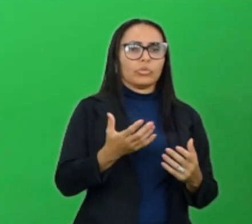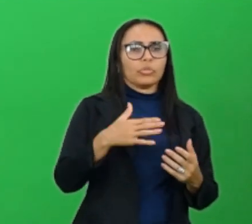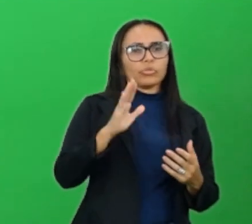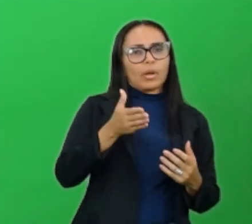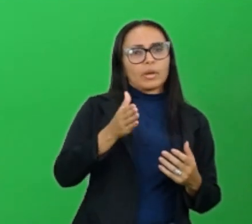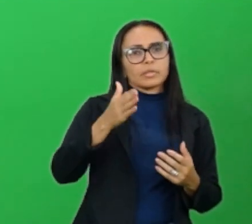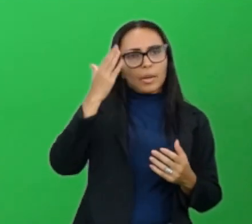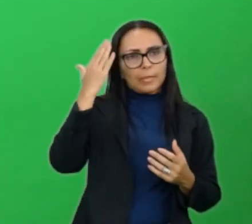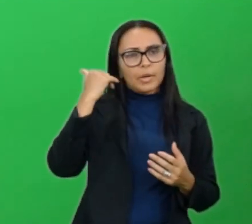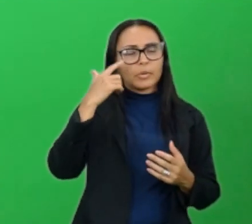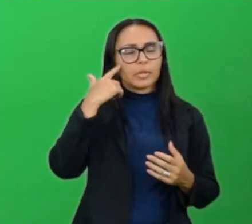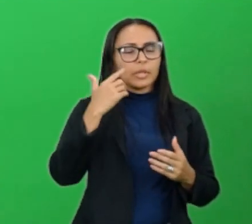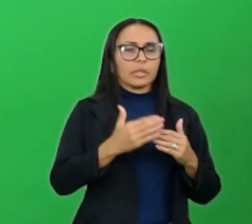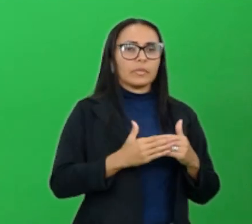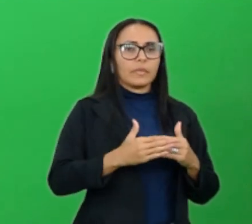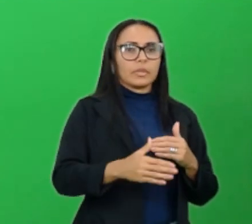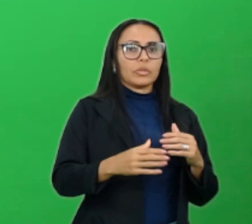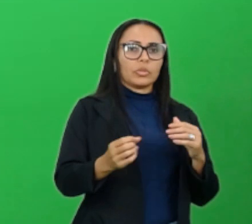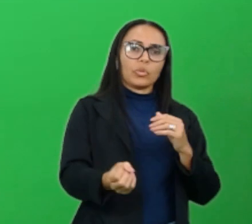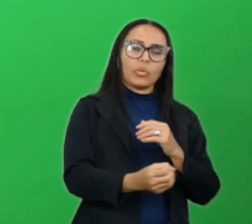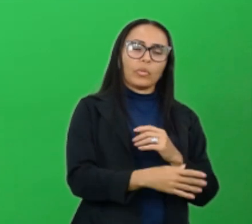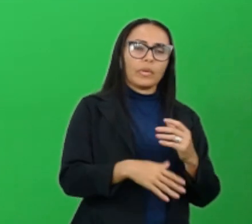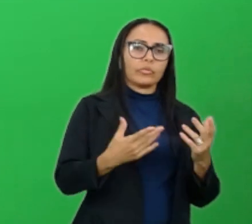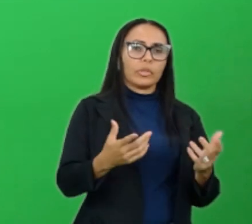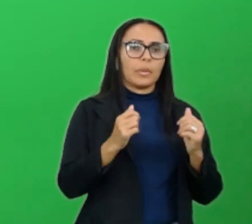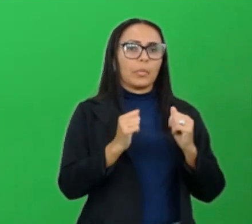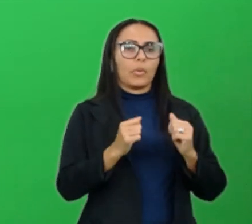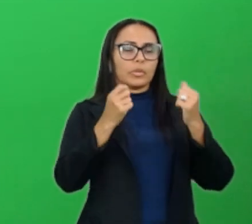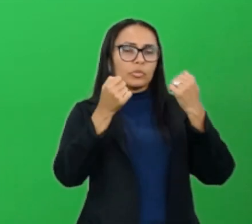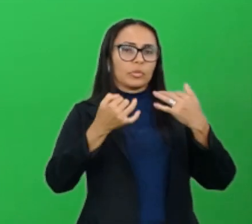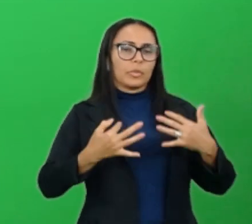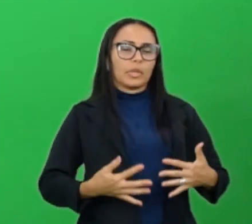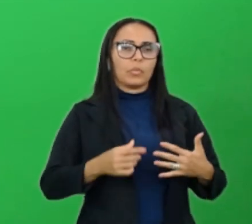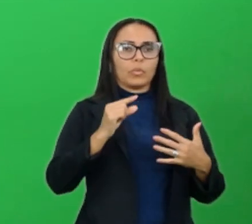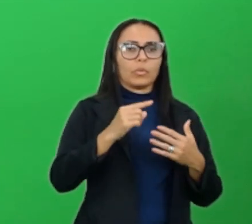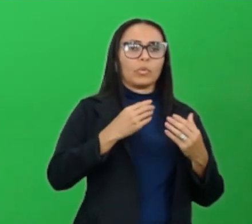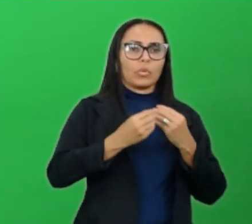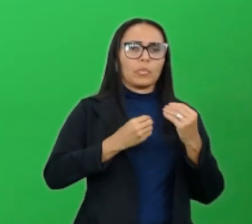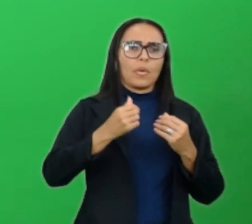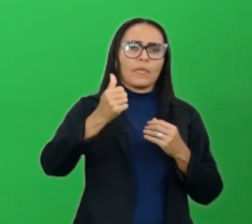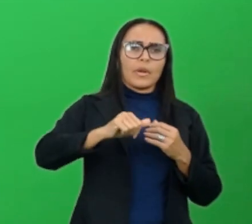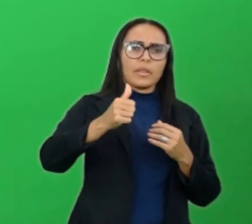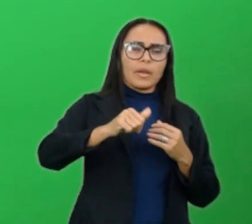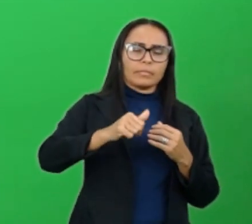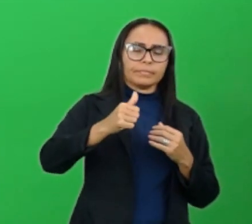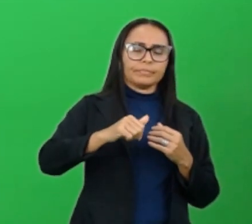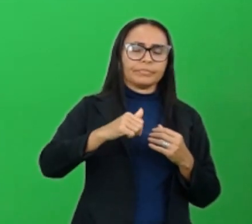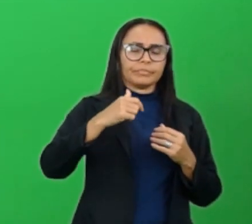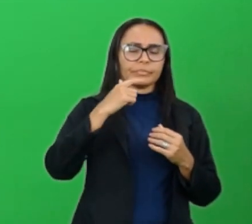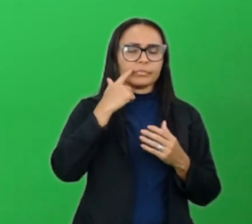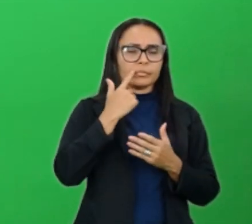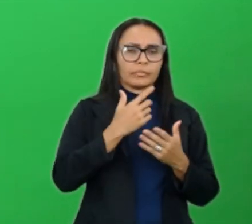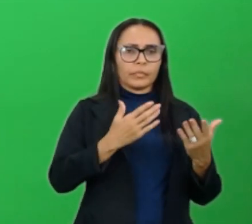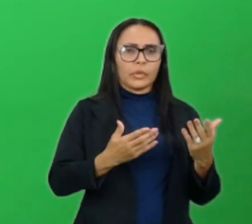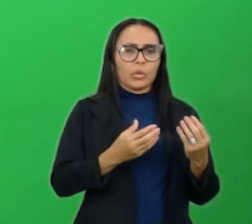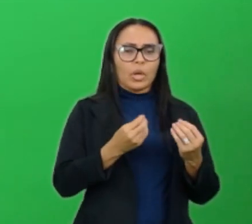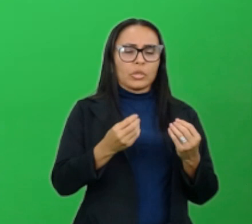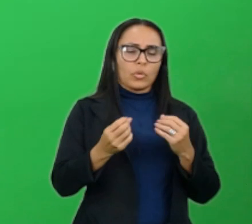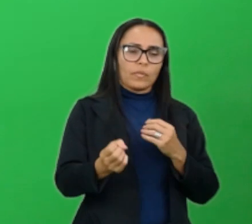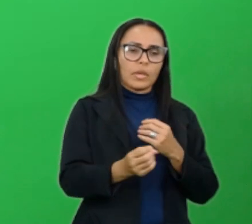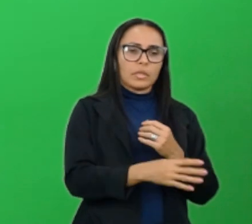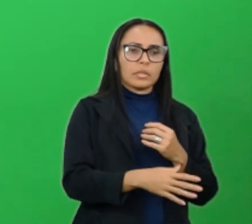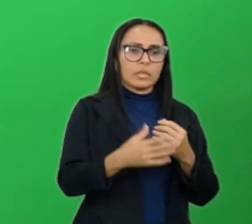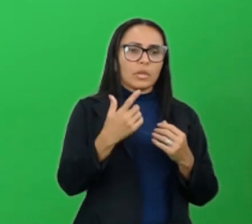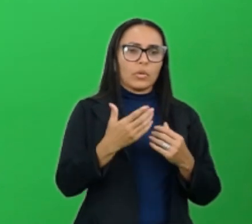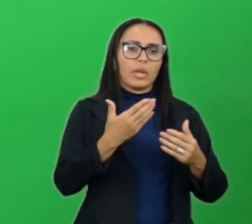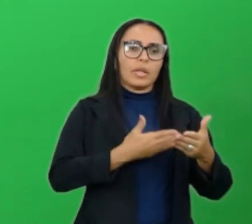iniciativas inovadoras, a gente pode falar um pouco sobre como avaliar o grau de inovação relacionado a essas